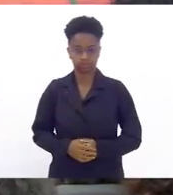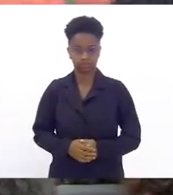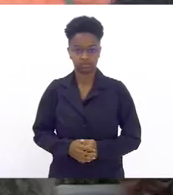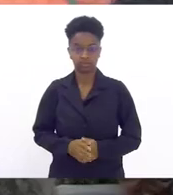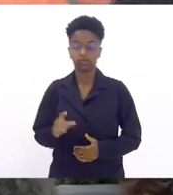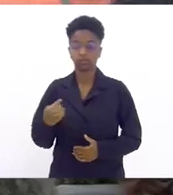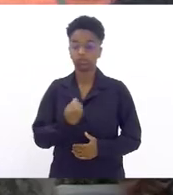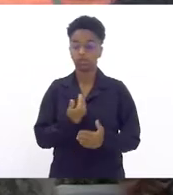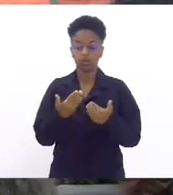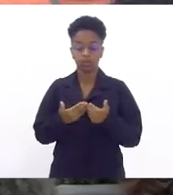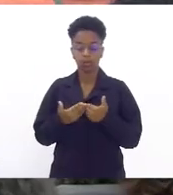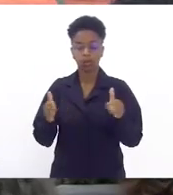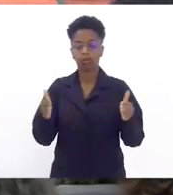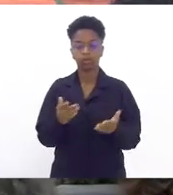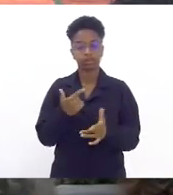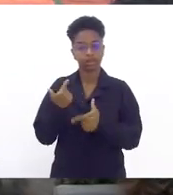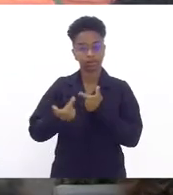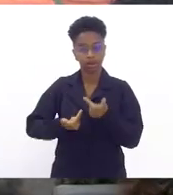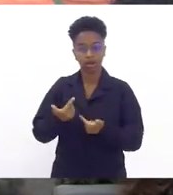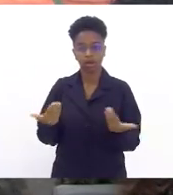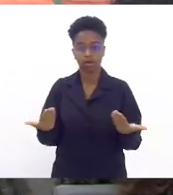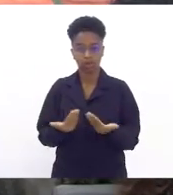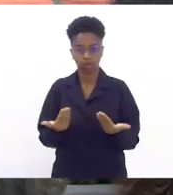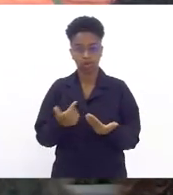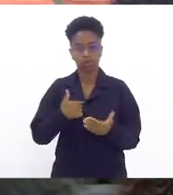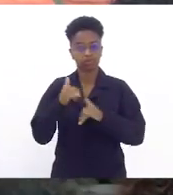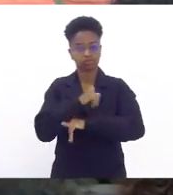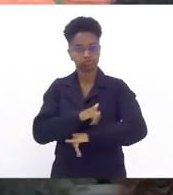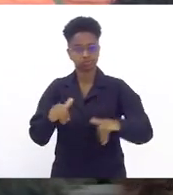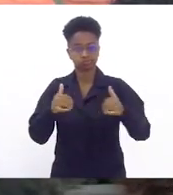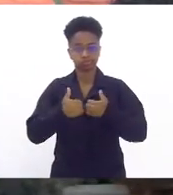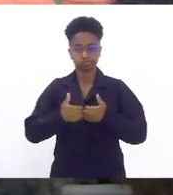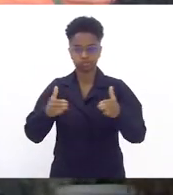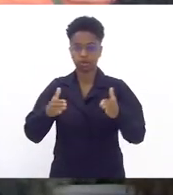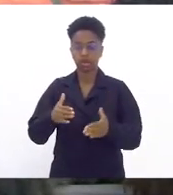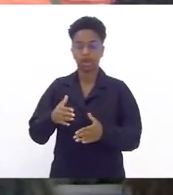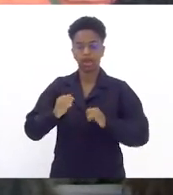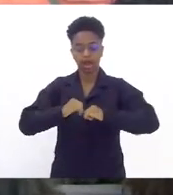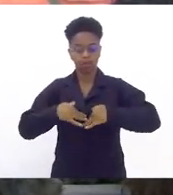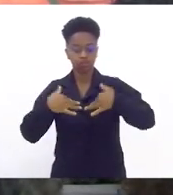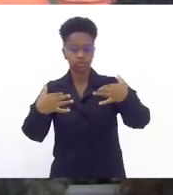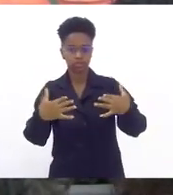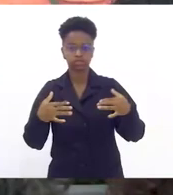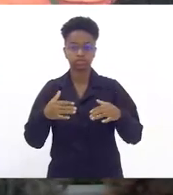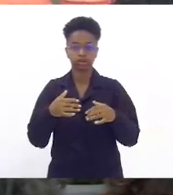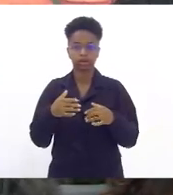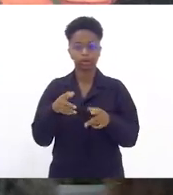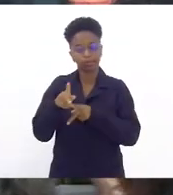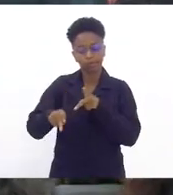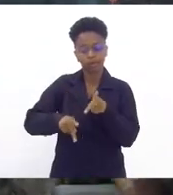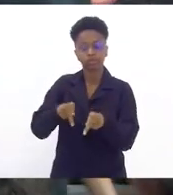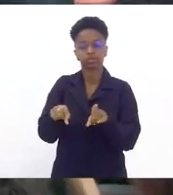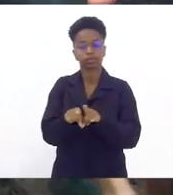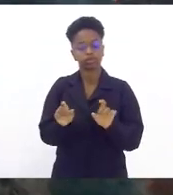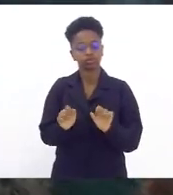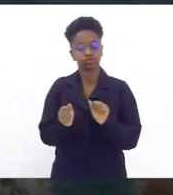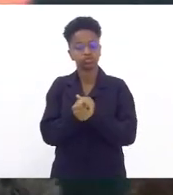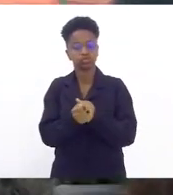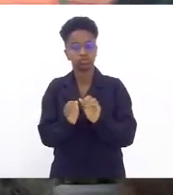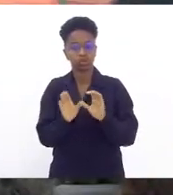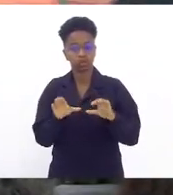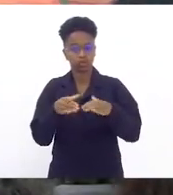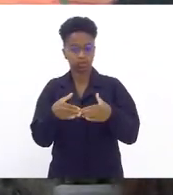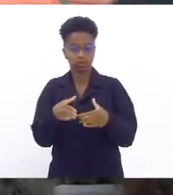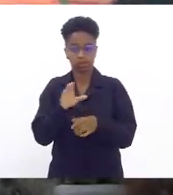que aos trabalhos declara aberta os trabalhos da audiência pública conjunta da comissão de cultura que convidou também